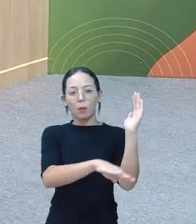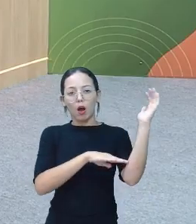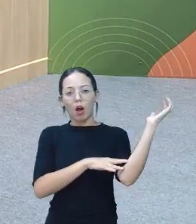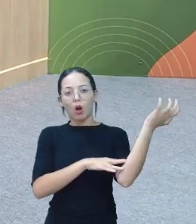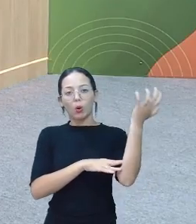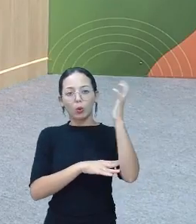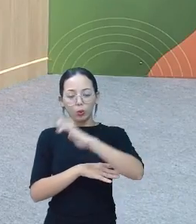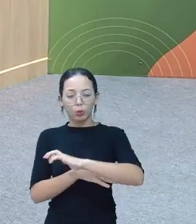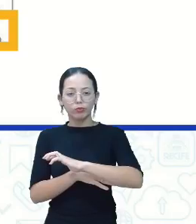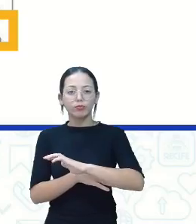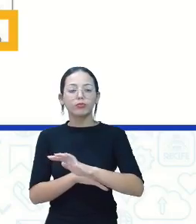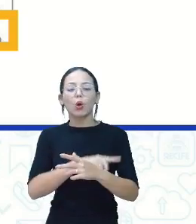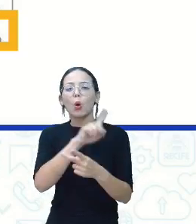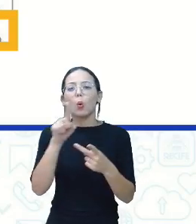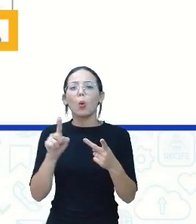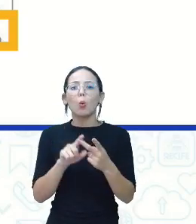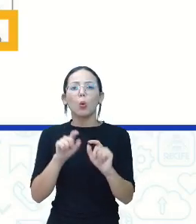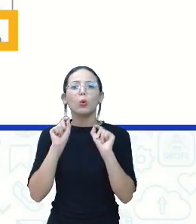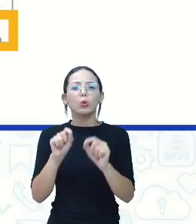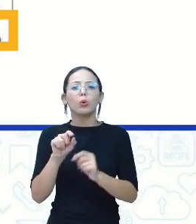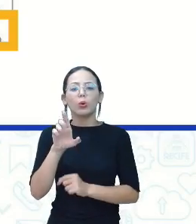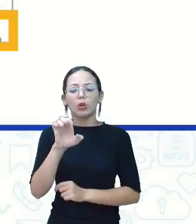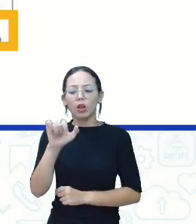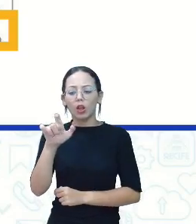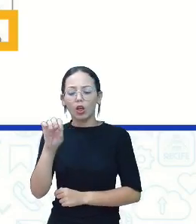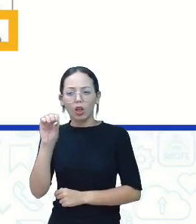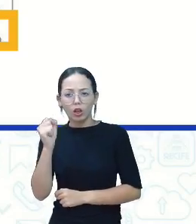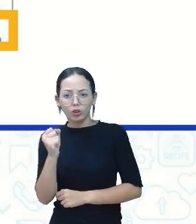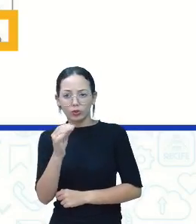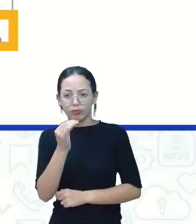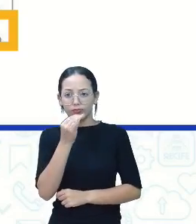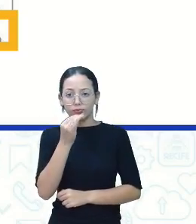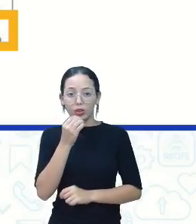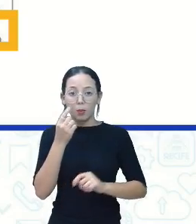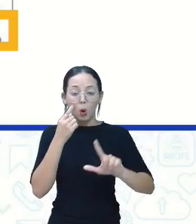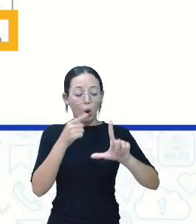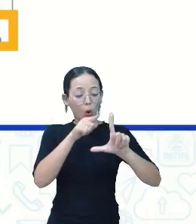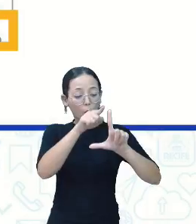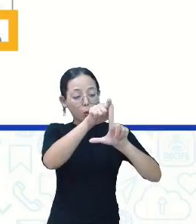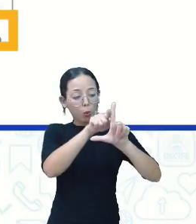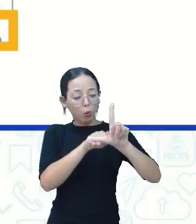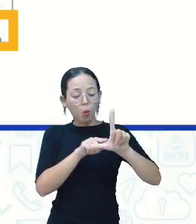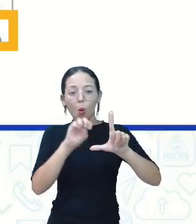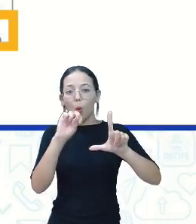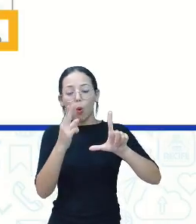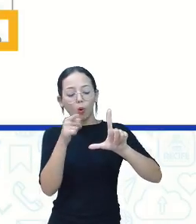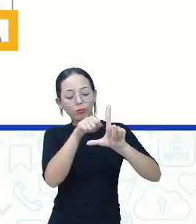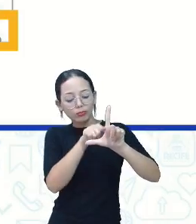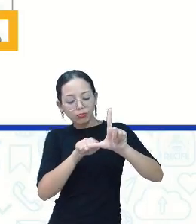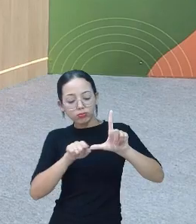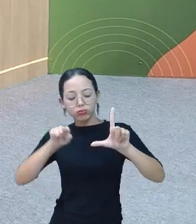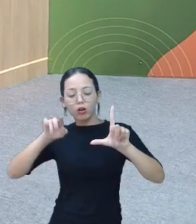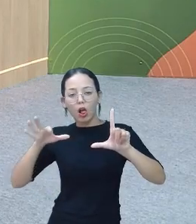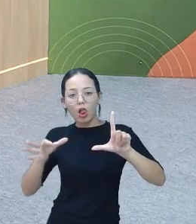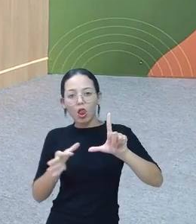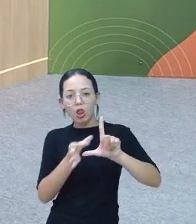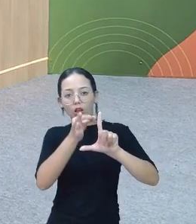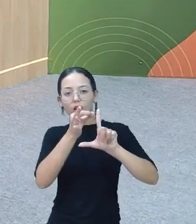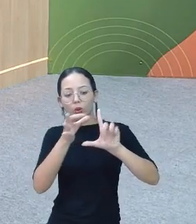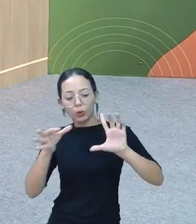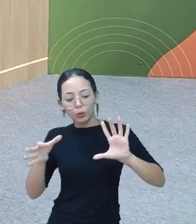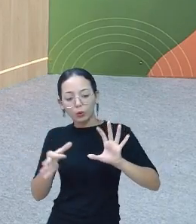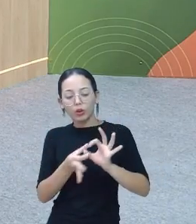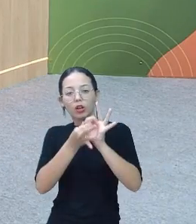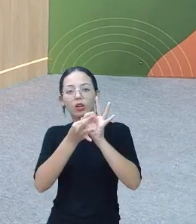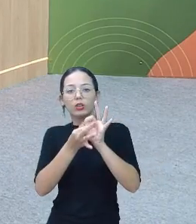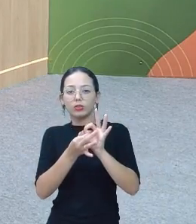que a gente vai ter são os eixos, né? Ou seja, um eixo vertical e um eixo horizontal que estão se relacionando, como eu falei